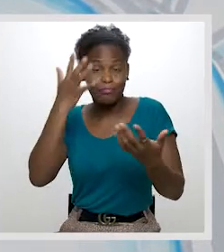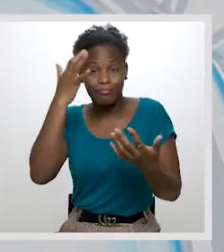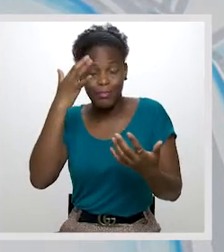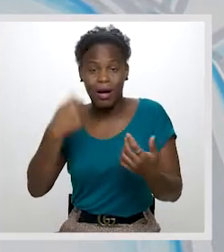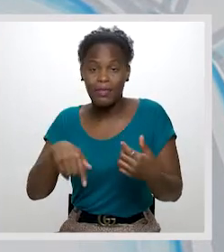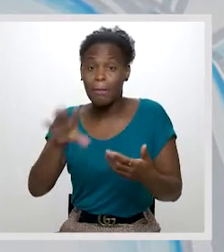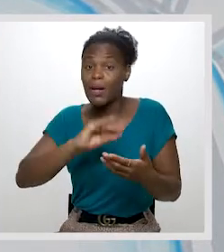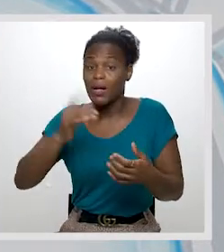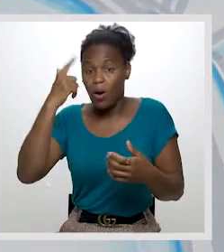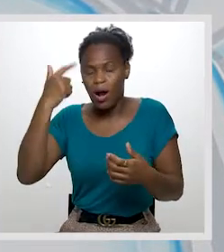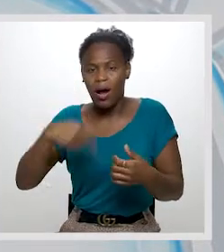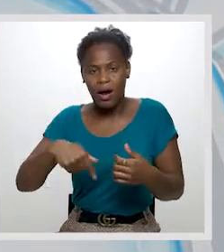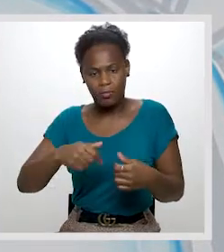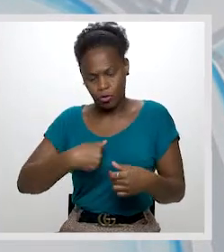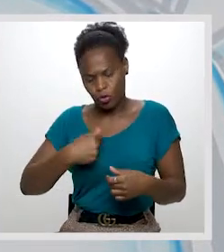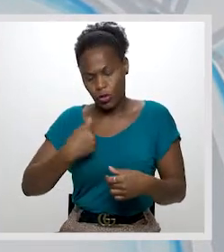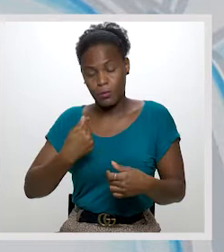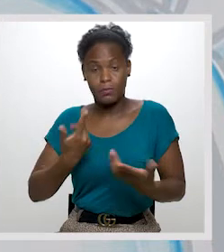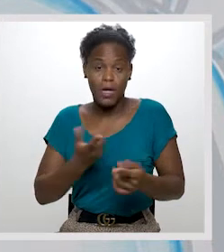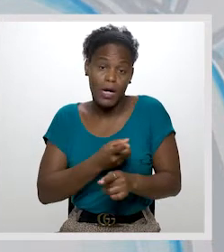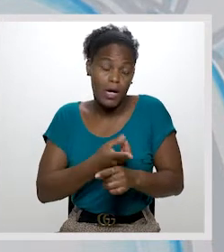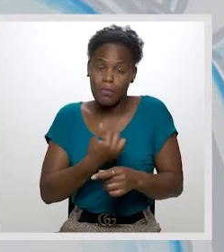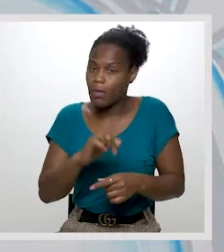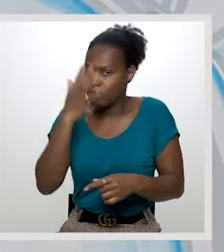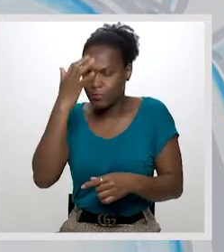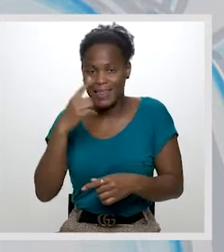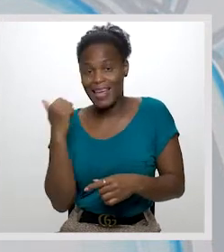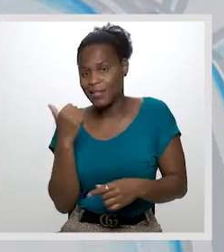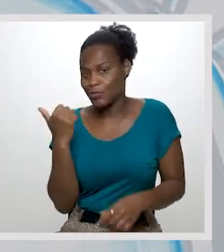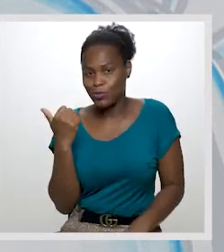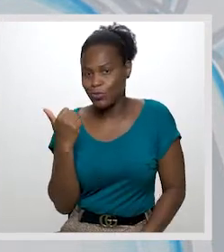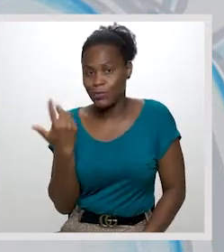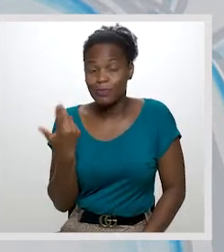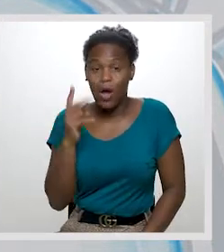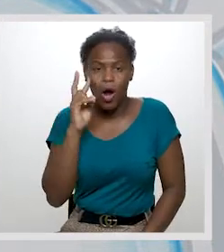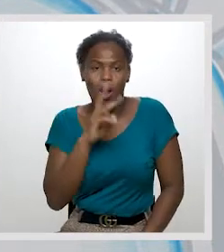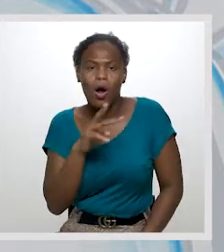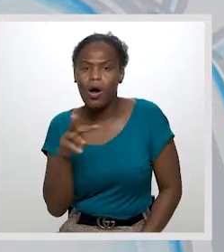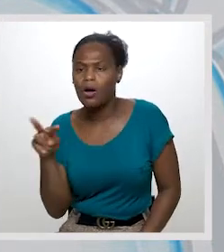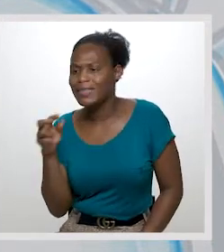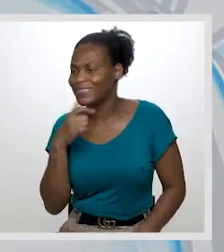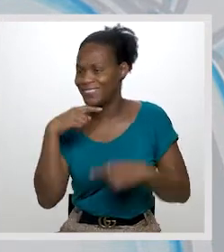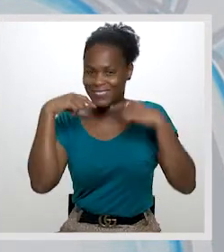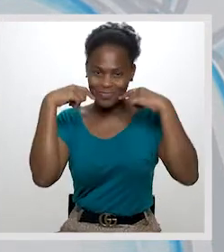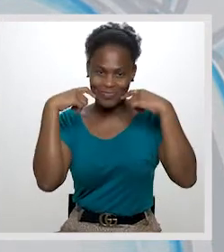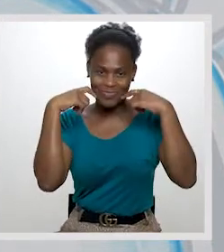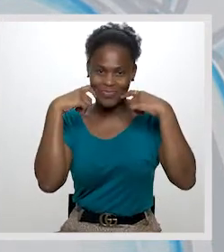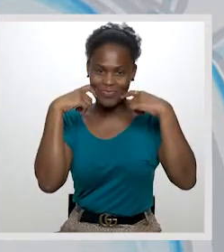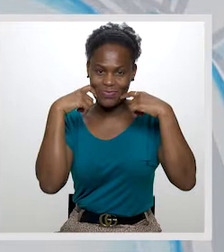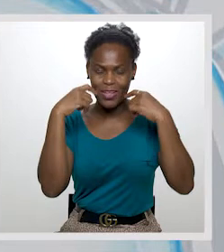conscientes, mas conscientes de si mesmos, não conscientes deles. Olhem e